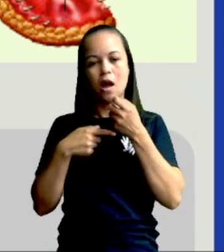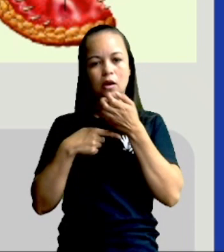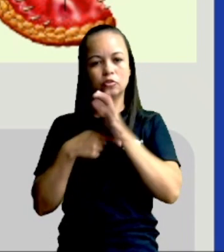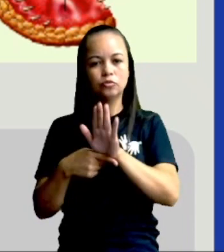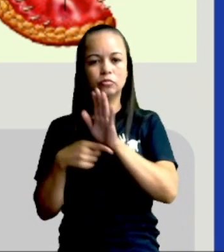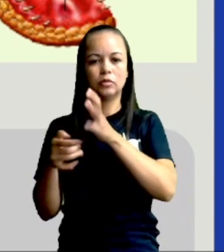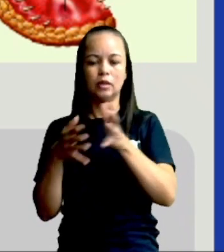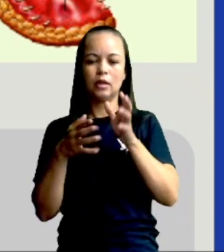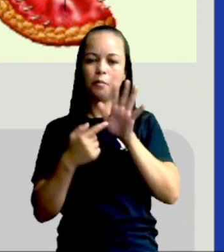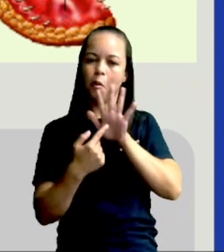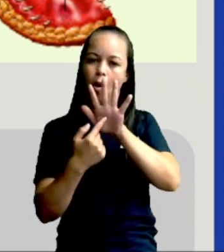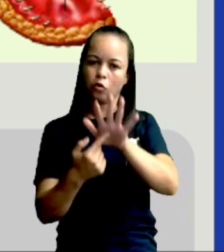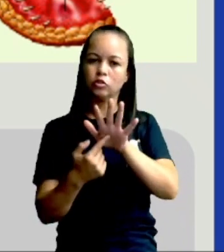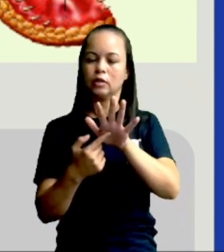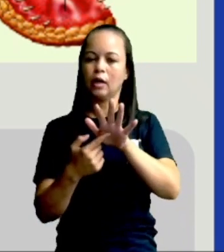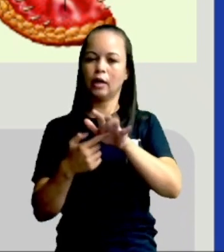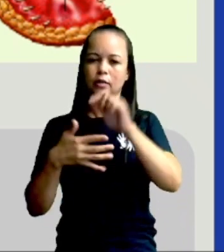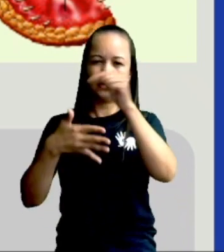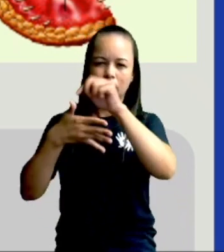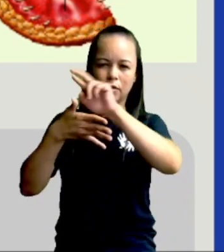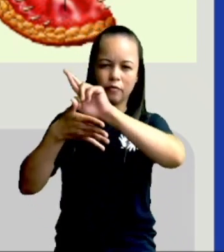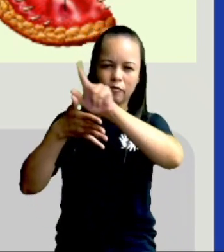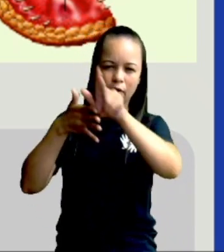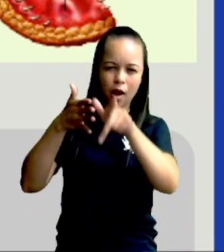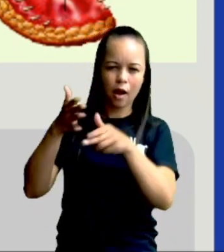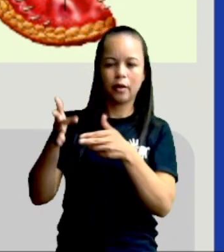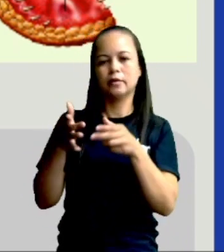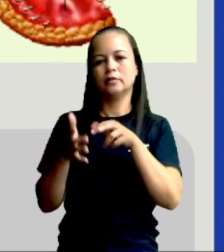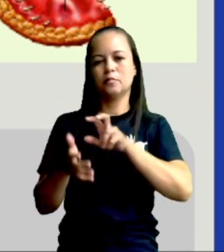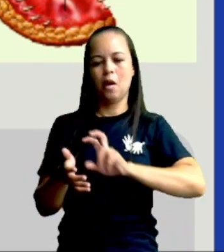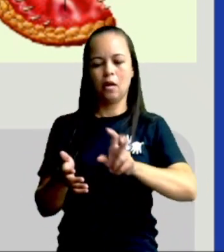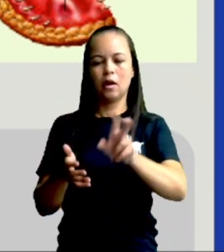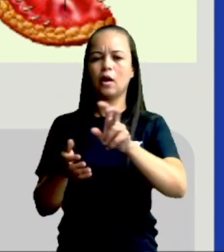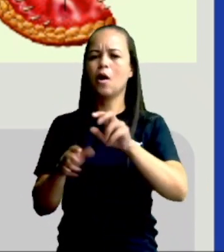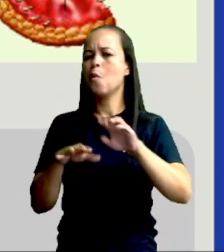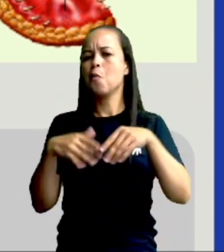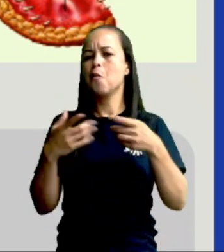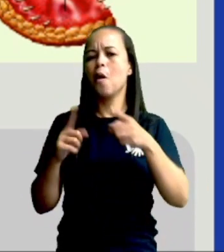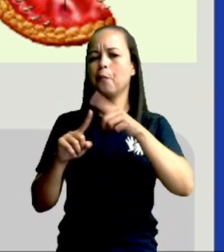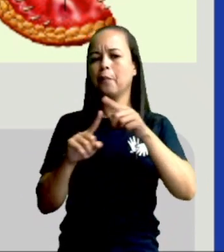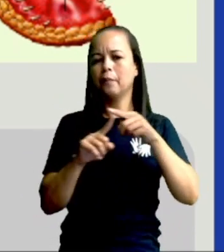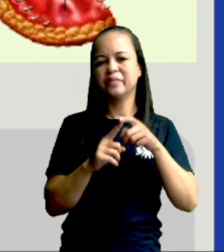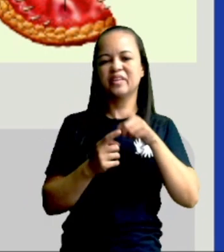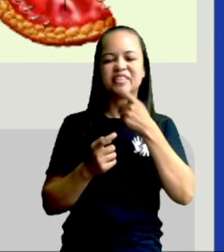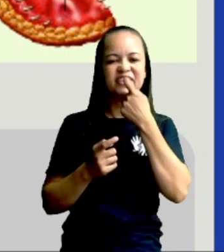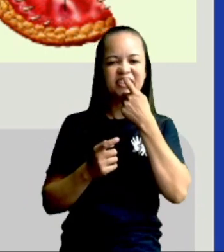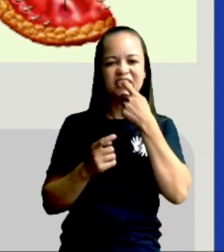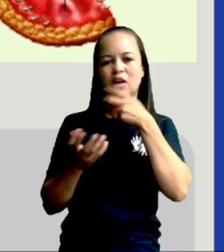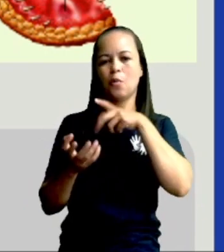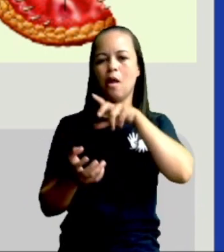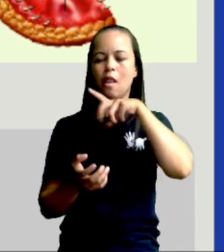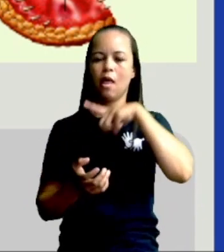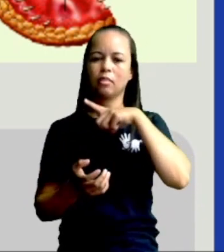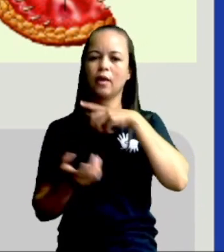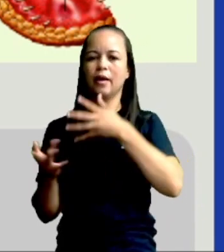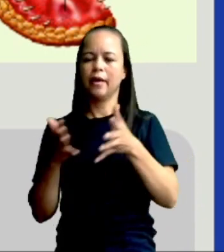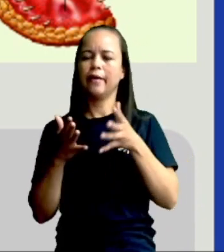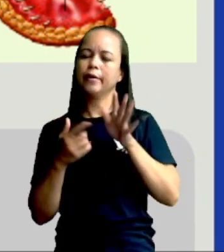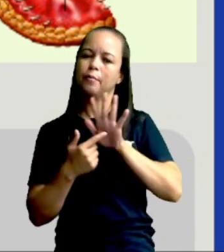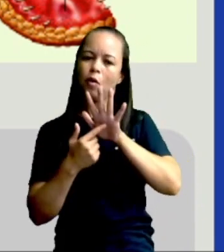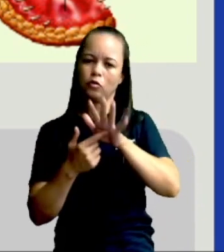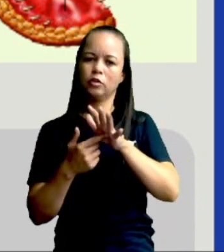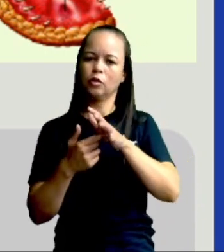da espécie. Quando você olha a mordida, identifica que tipo de dentição a cobra possui e que espécie de cobra picou